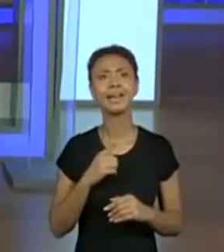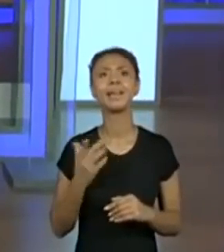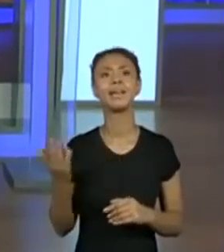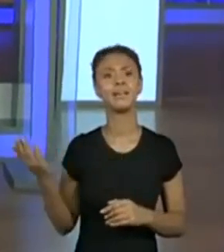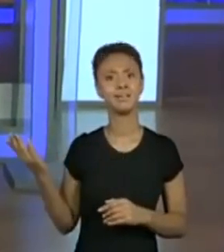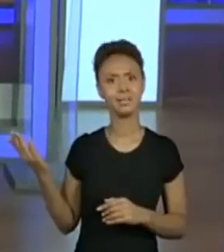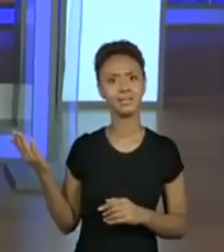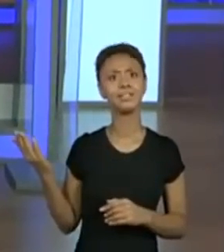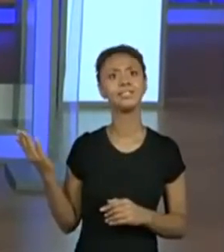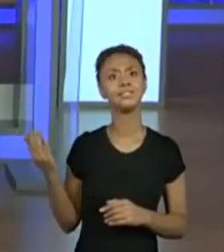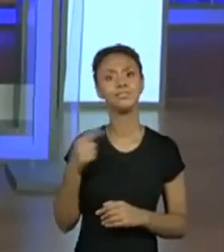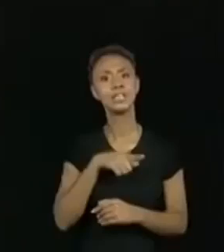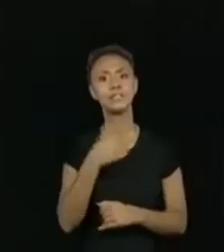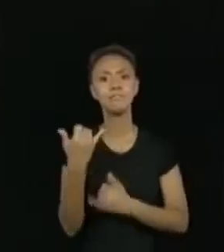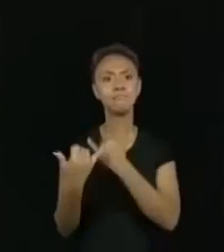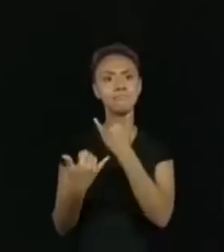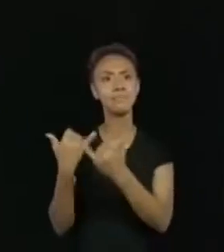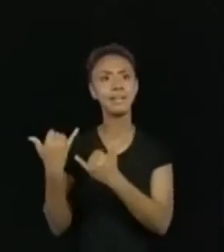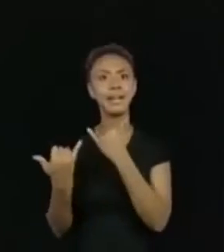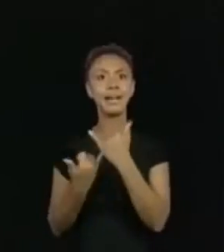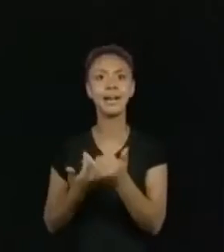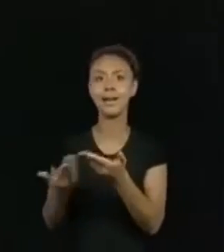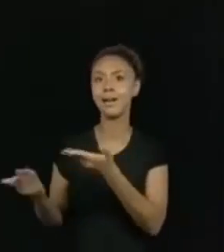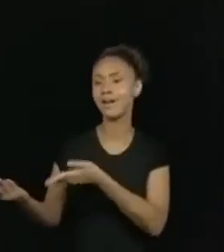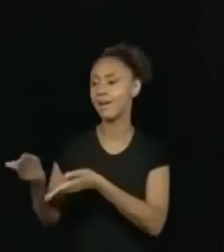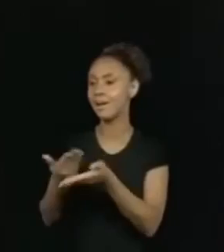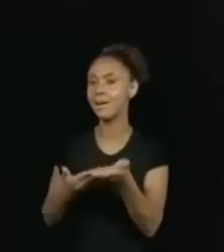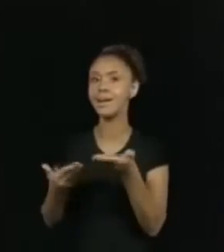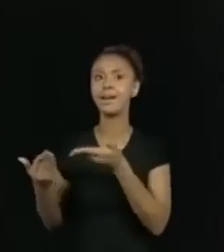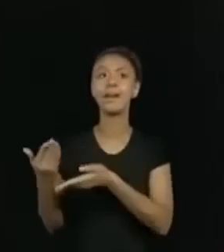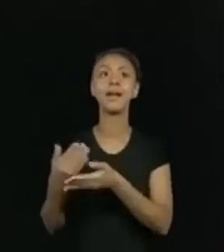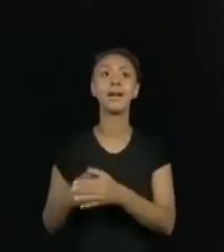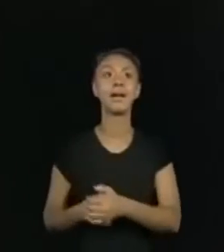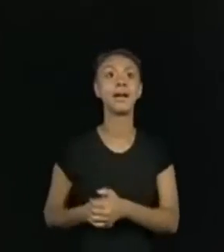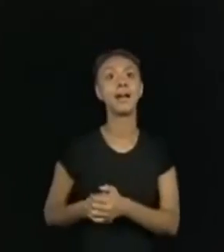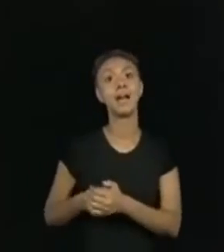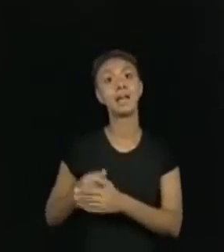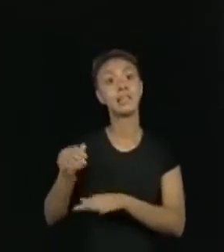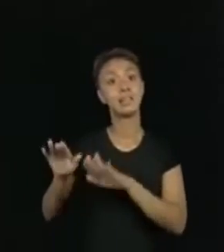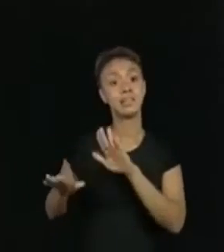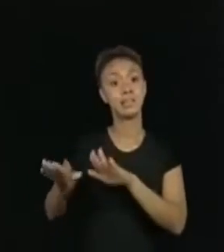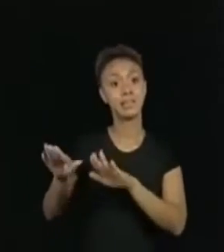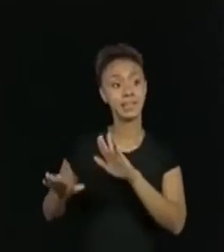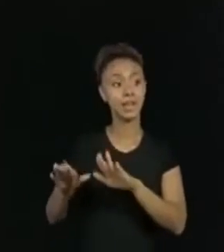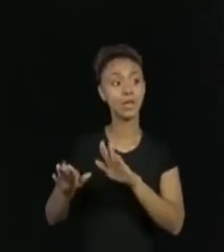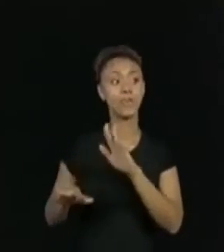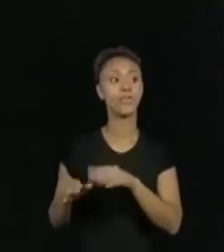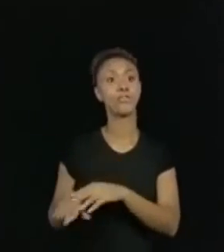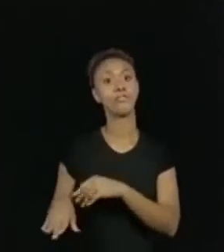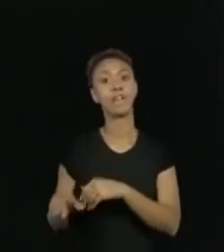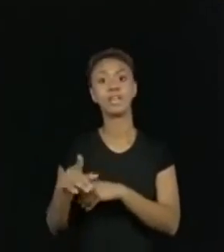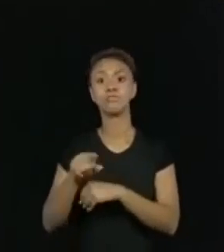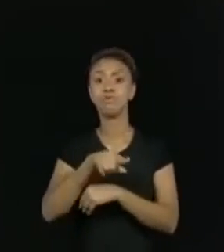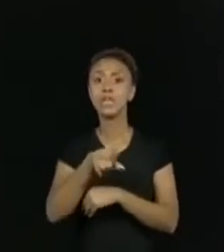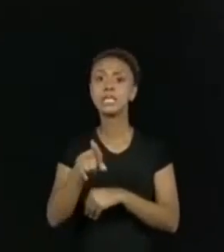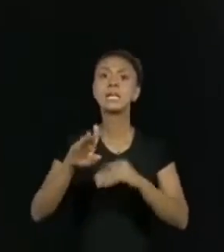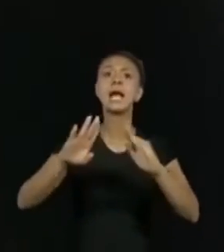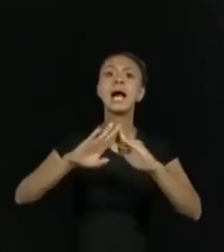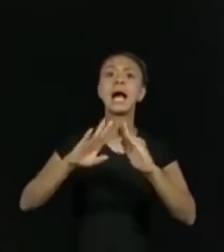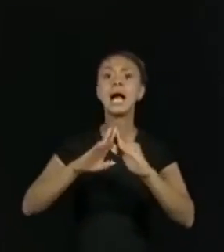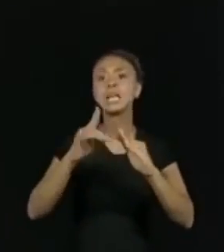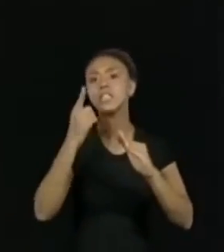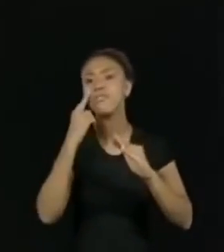para vocês fazerem aí essas trocas, pegarem, quem sabe, um produtinho lá na casa de vocês e pensar